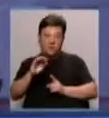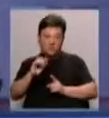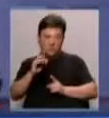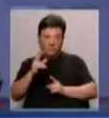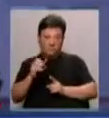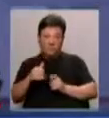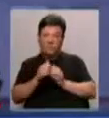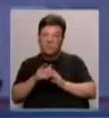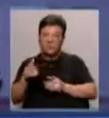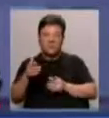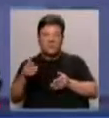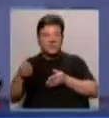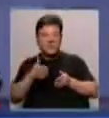elas rotas da morte